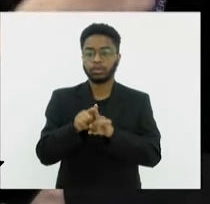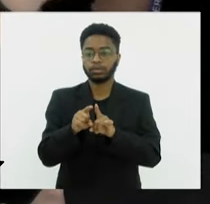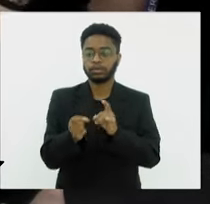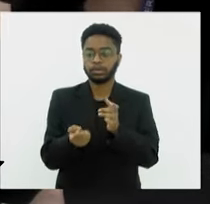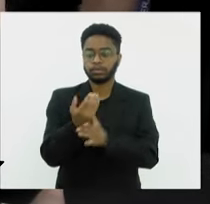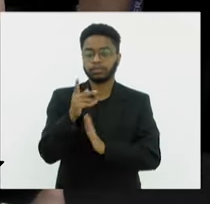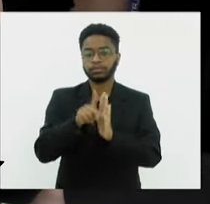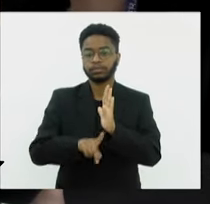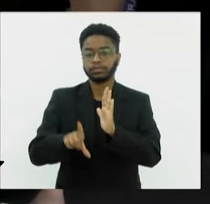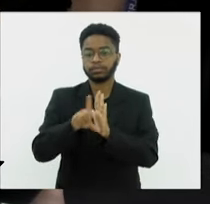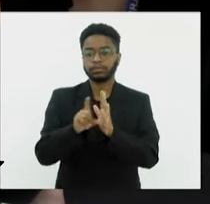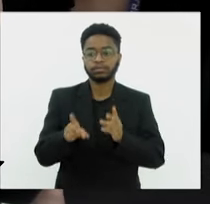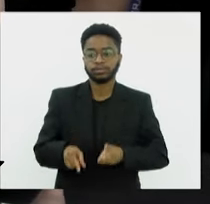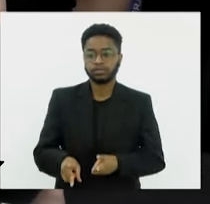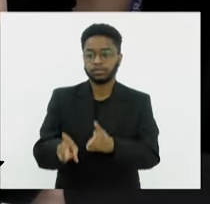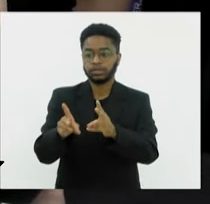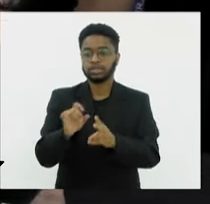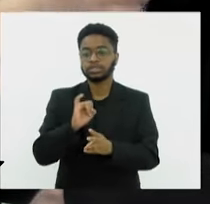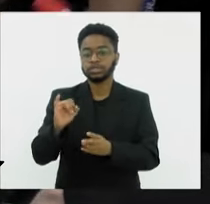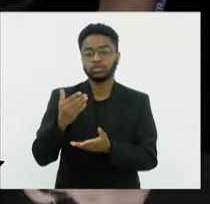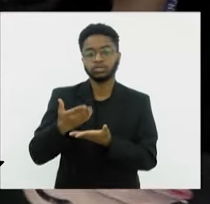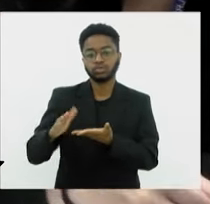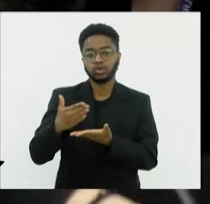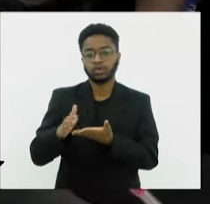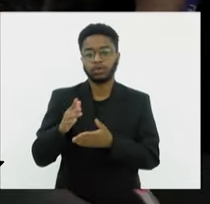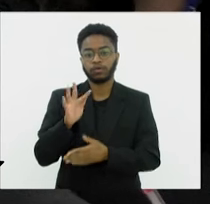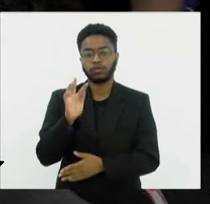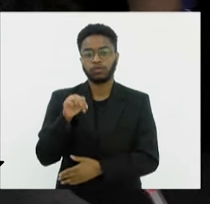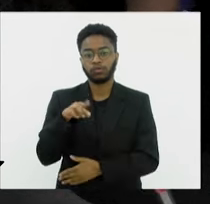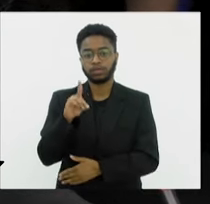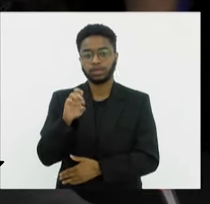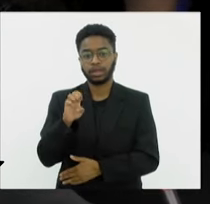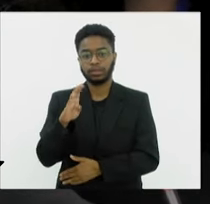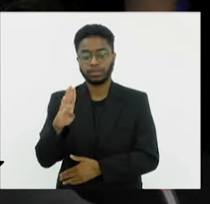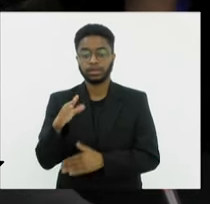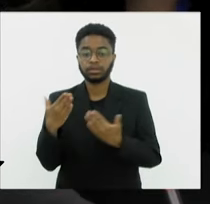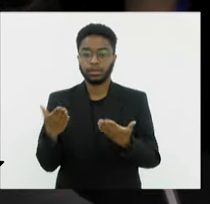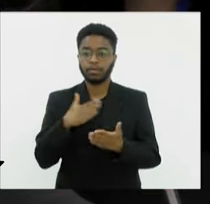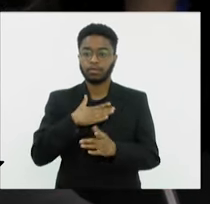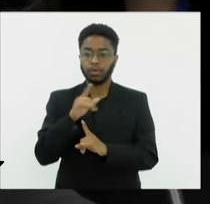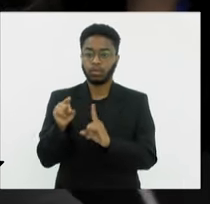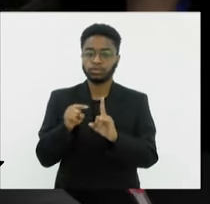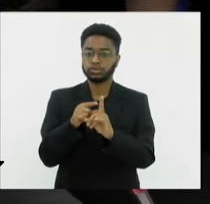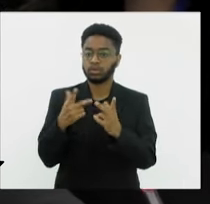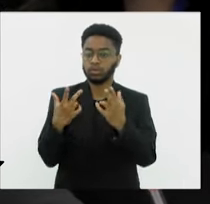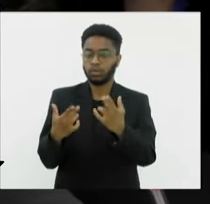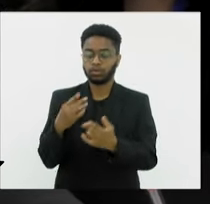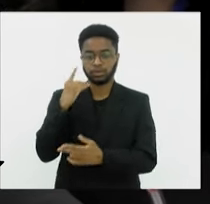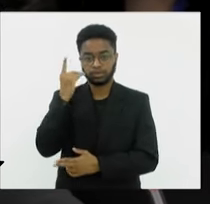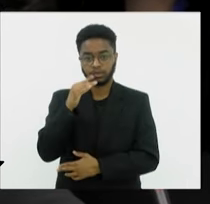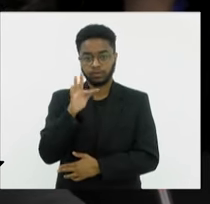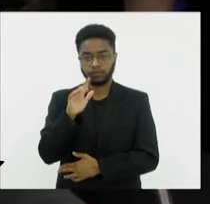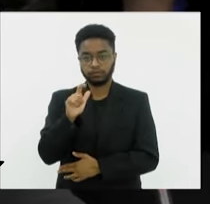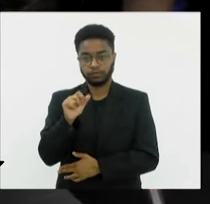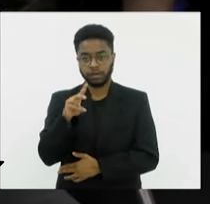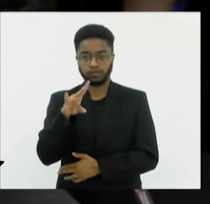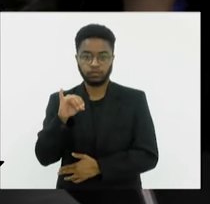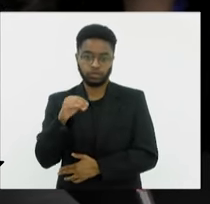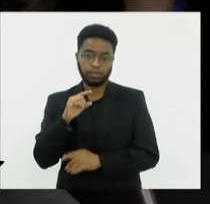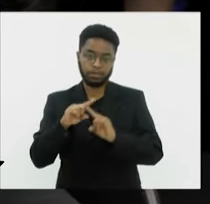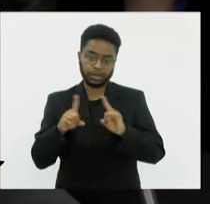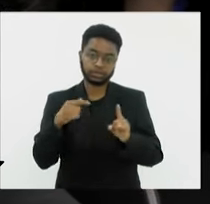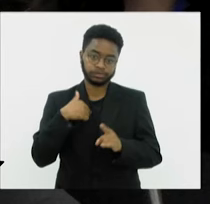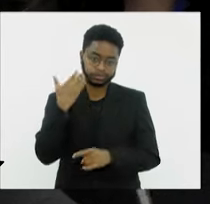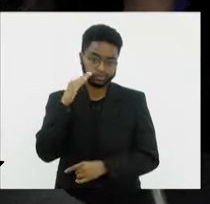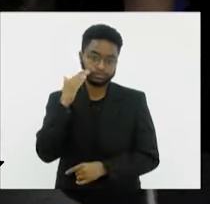caráter permanente quando houver sobra do Fundeb. Então, o meu objetivo foi o mesmo que o deputado Serafini, mas entendo perfeitamente